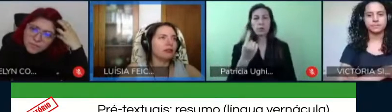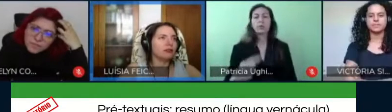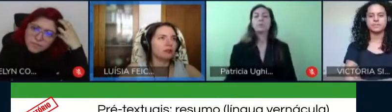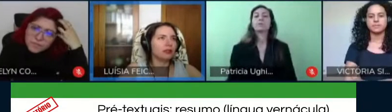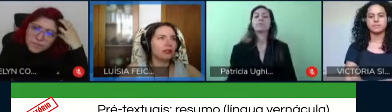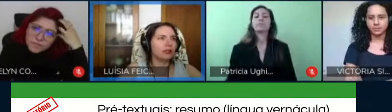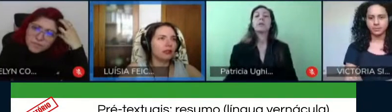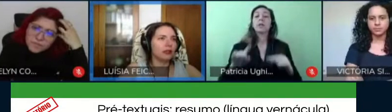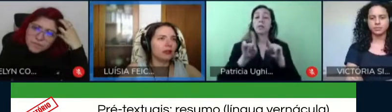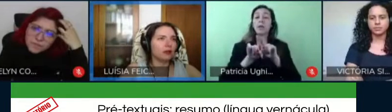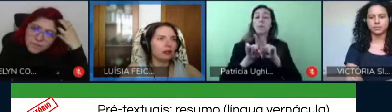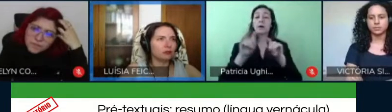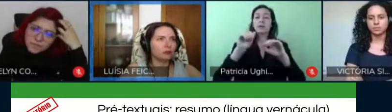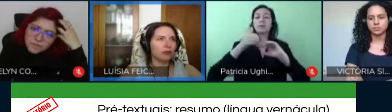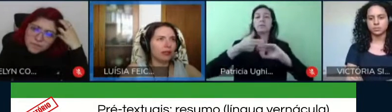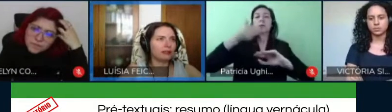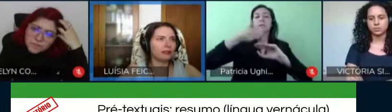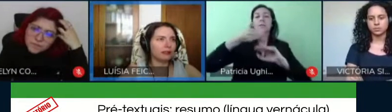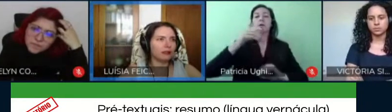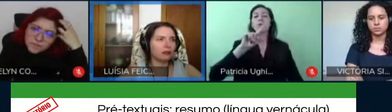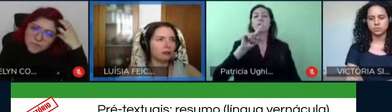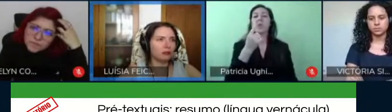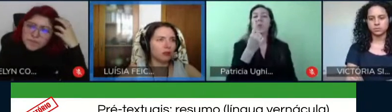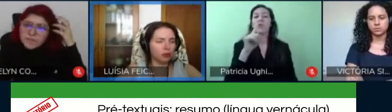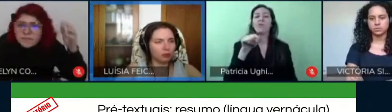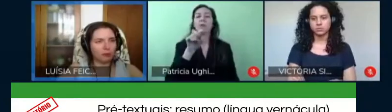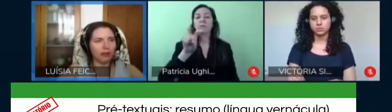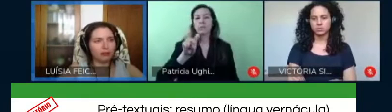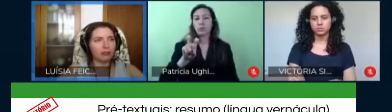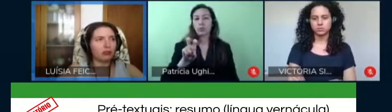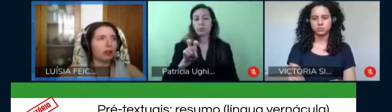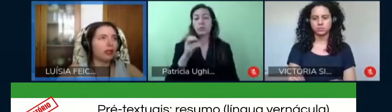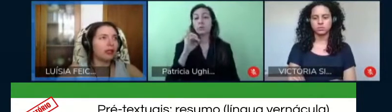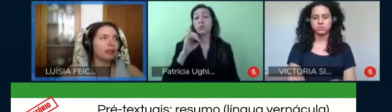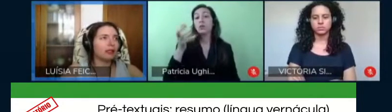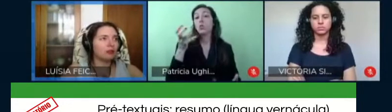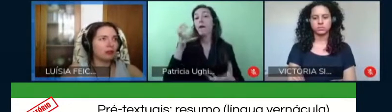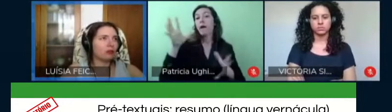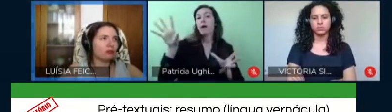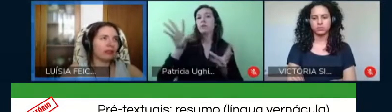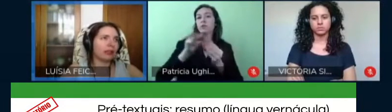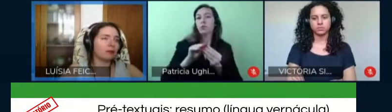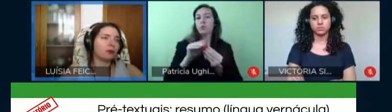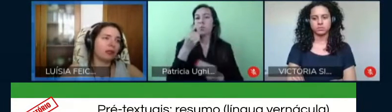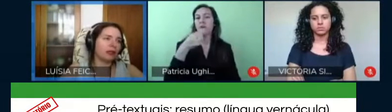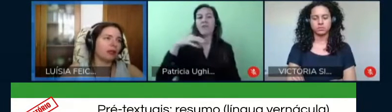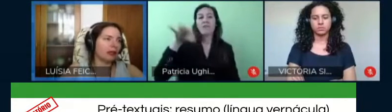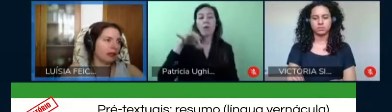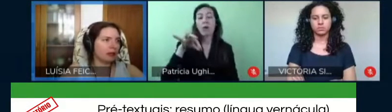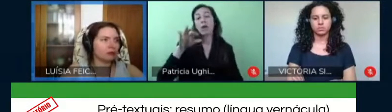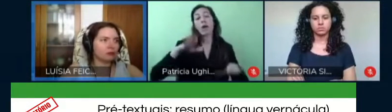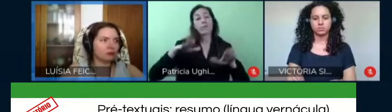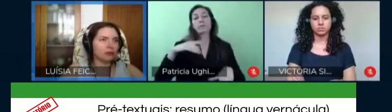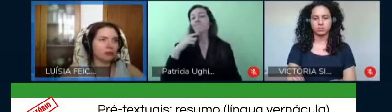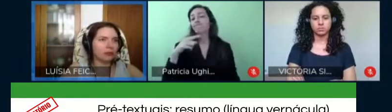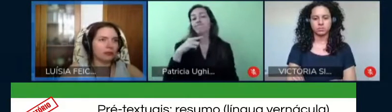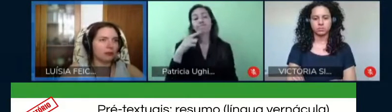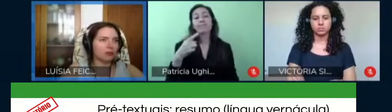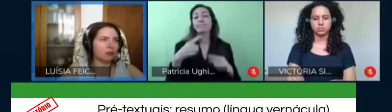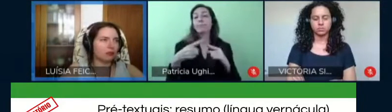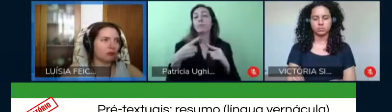Então, às vezes tu queria que o resumo ficasse em uma página só, e daí tu não consegue, porque